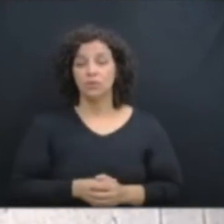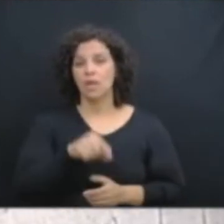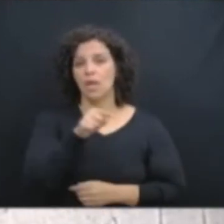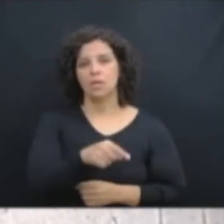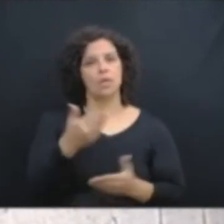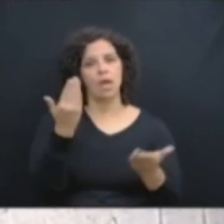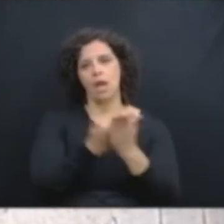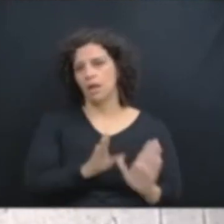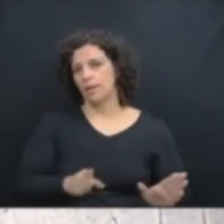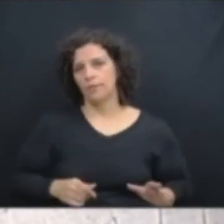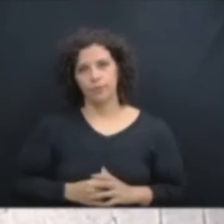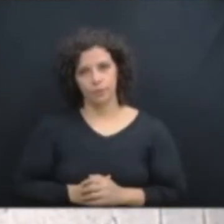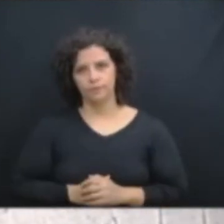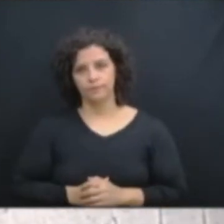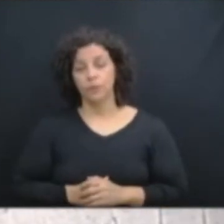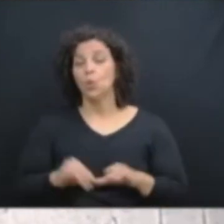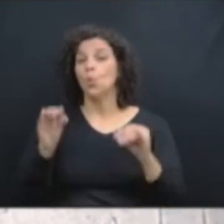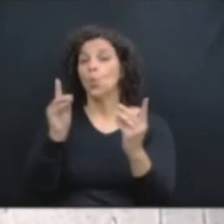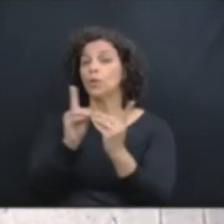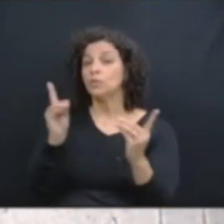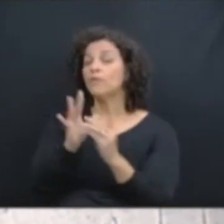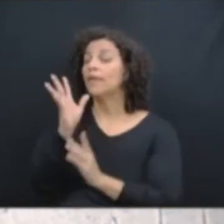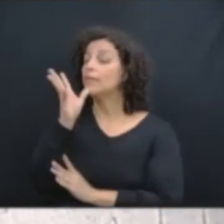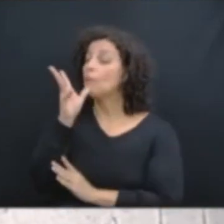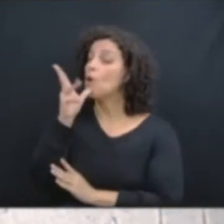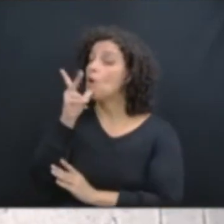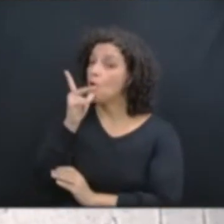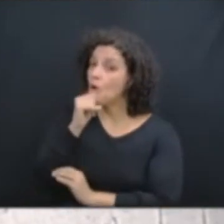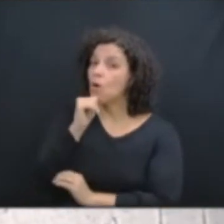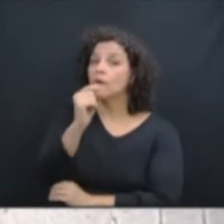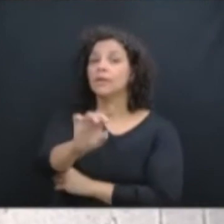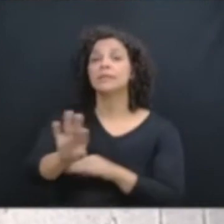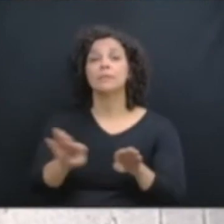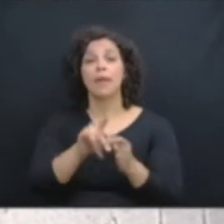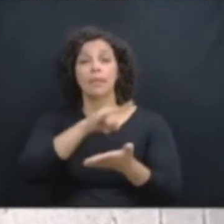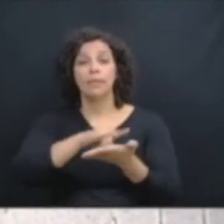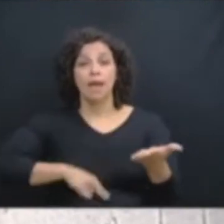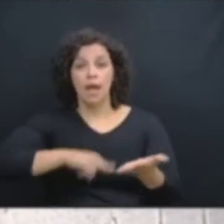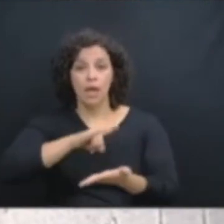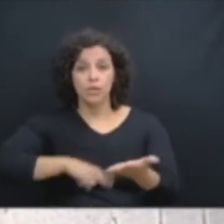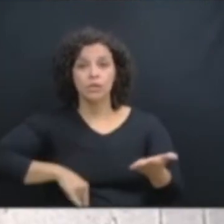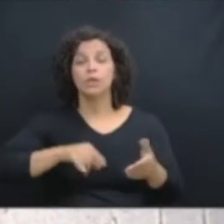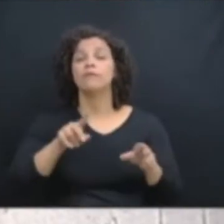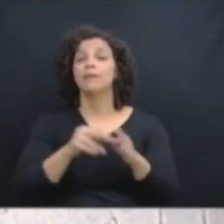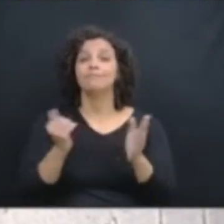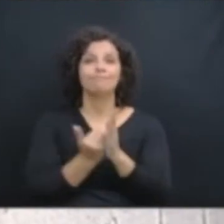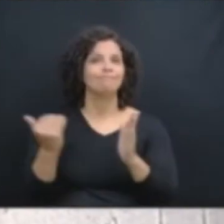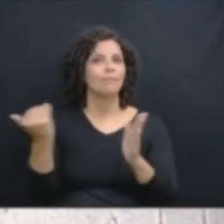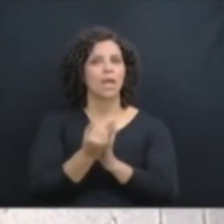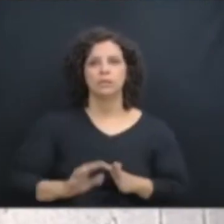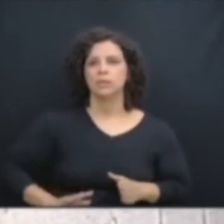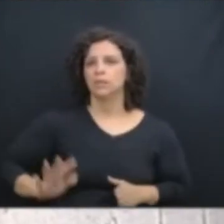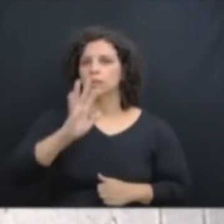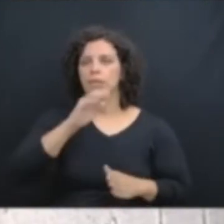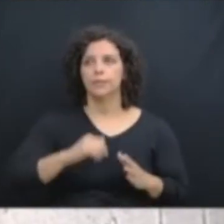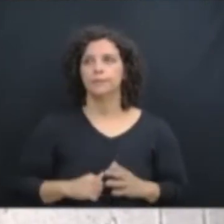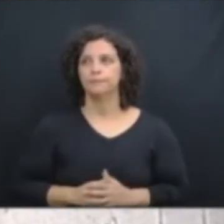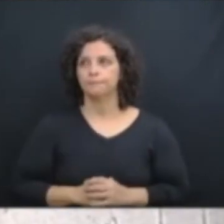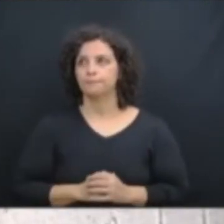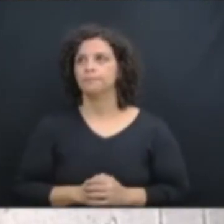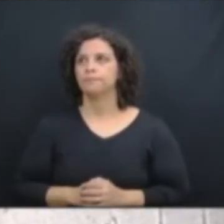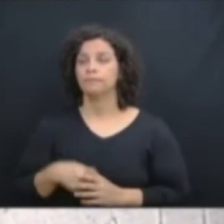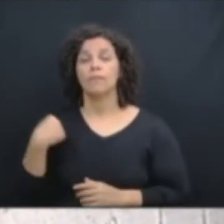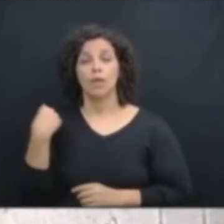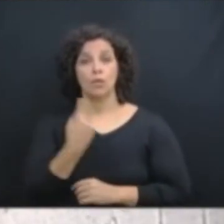não existirão. O serviço vai demorar mais. A tarifa ficará muito e muito mais cara.